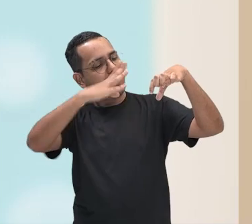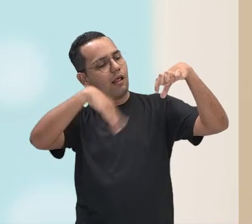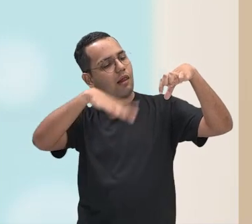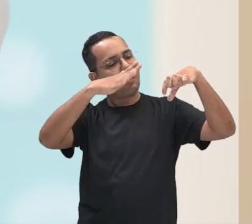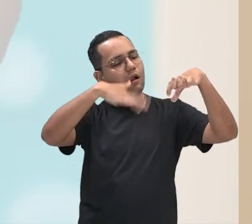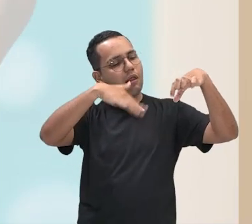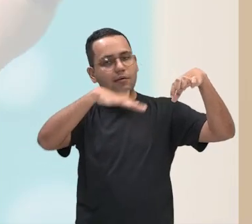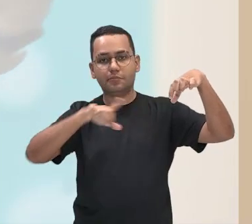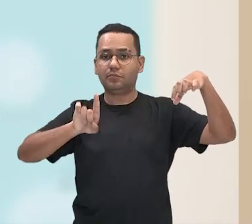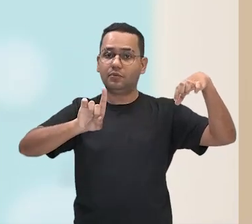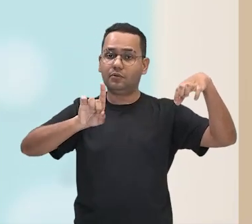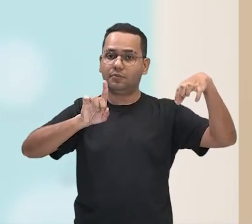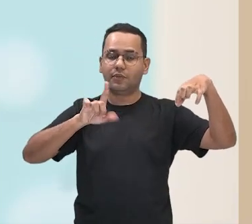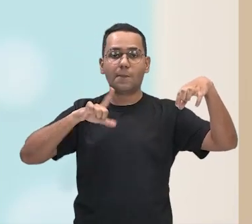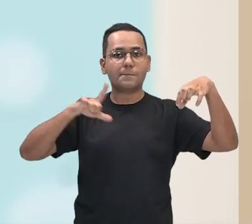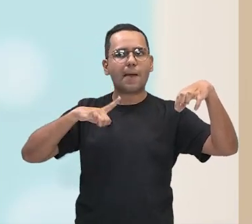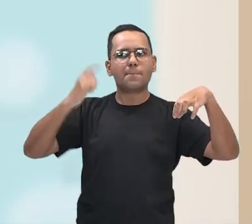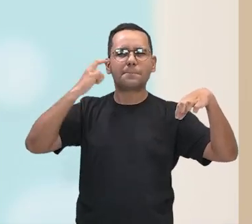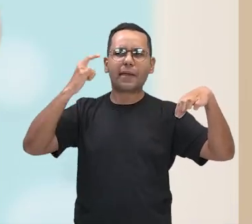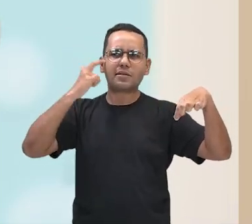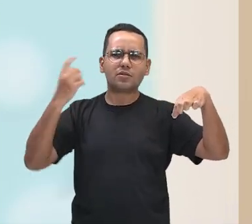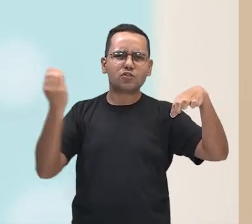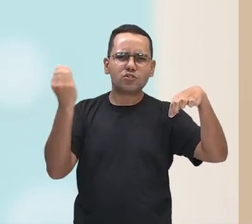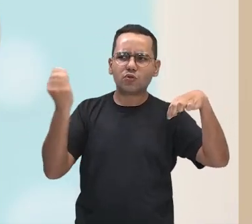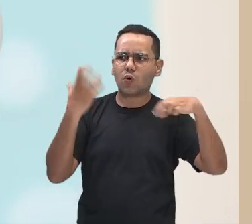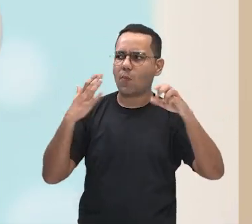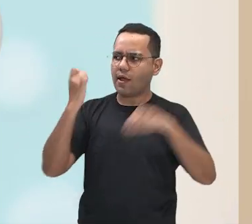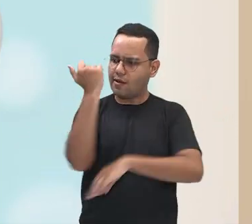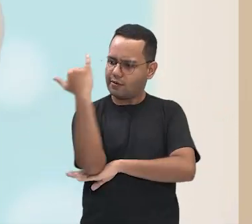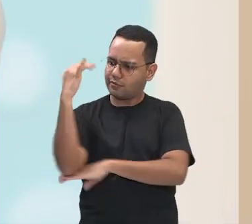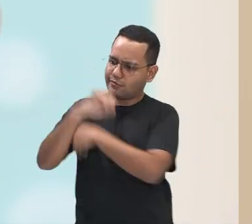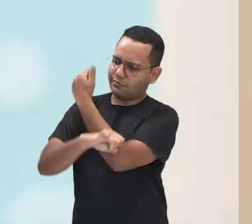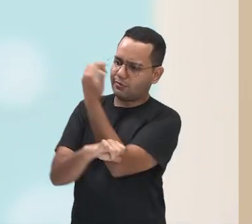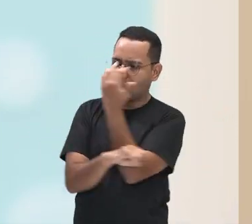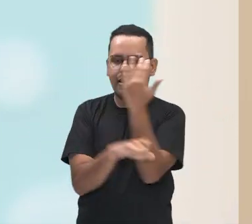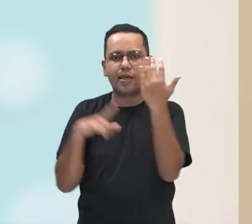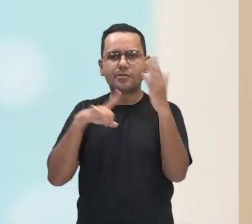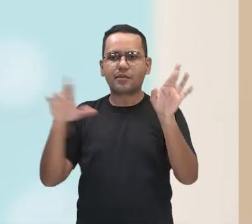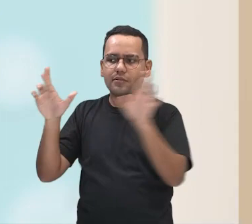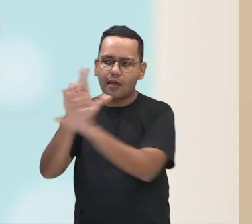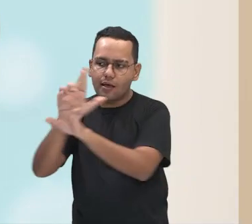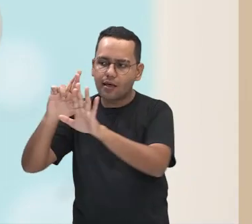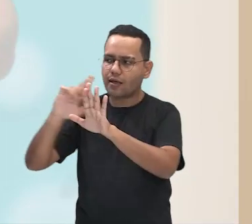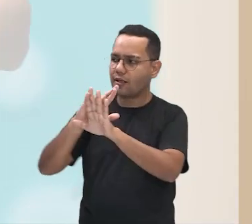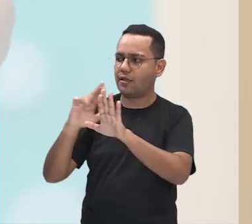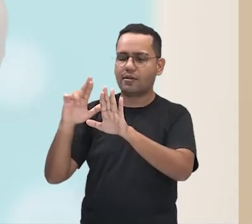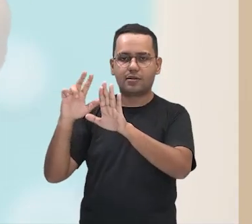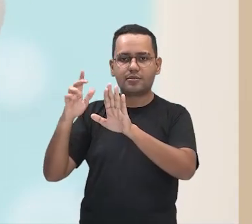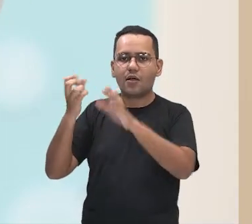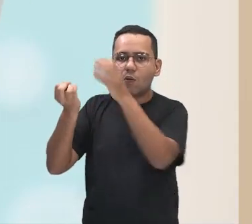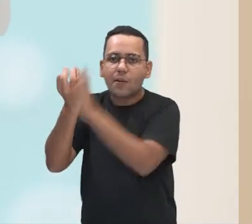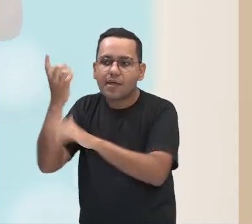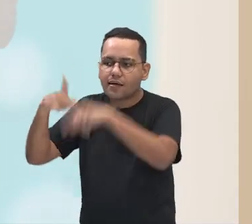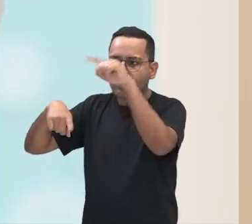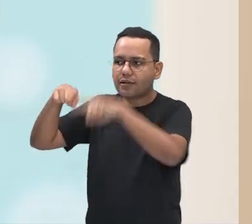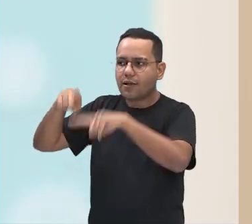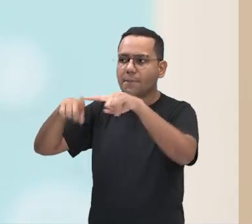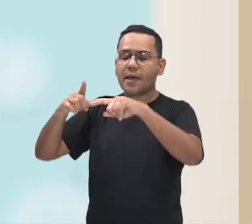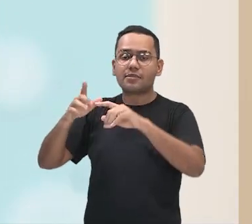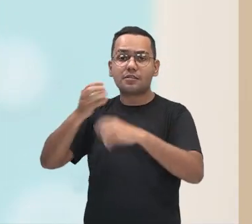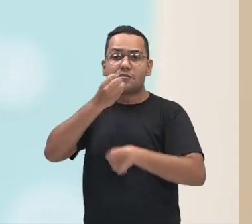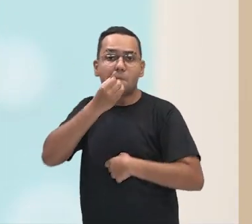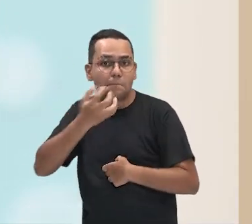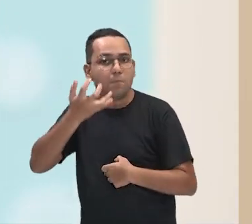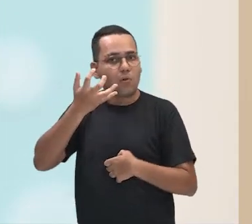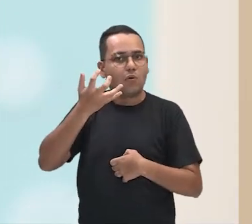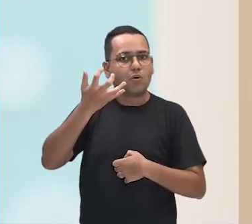produção artística que ela vá se relacionar com o meio ambiente de uma forma agradável, de uma forma efetiva, que ela consiga passar por essa